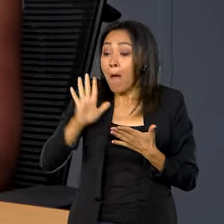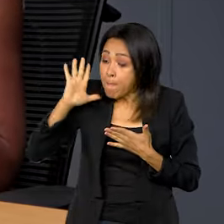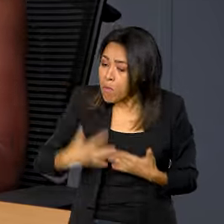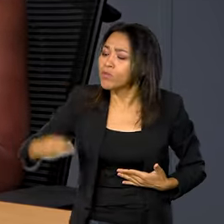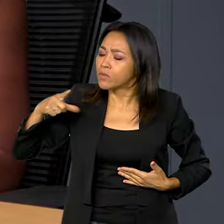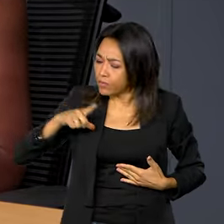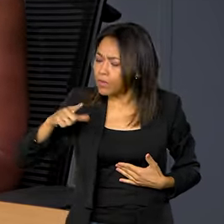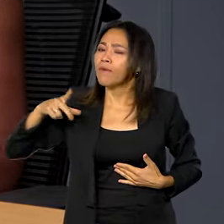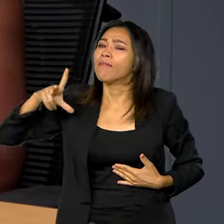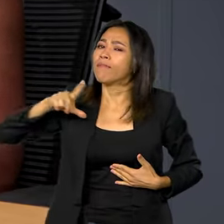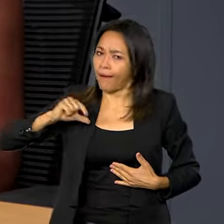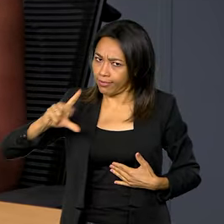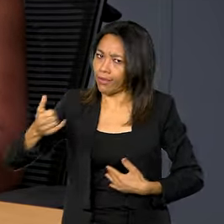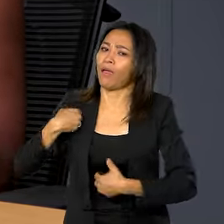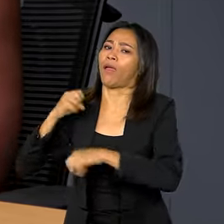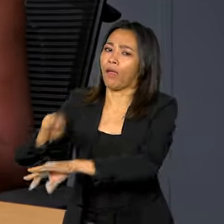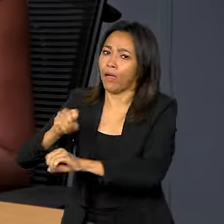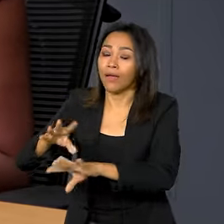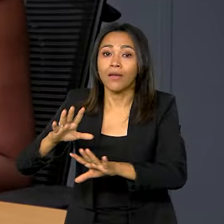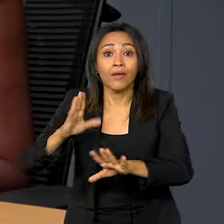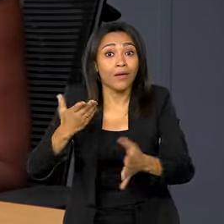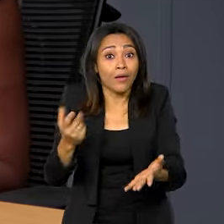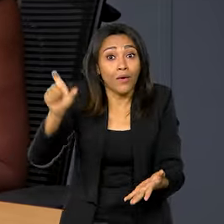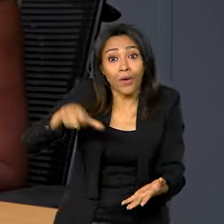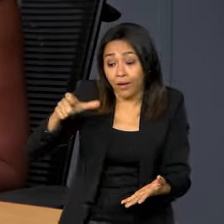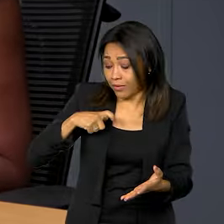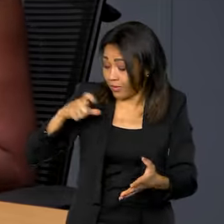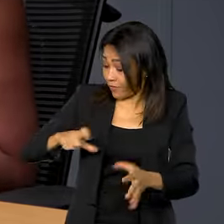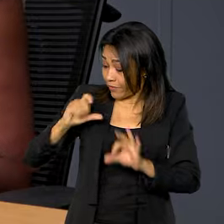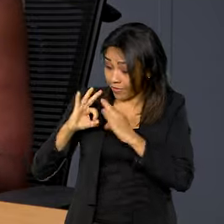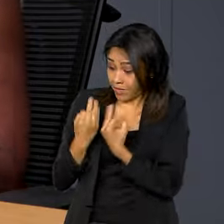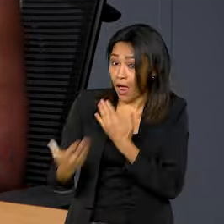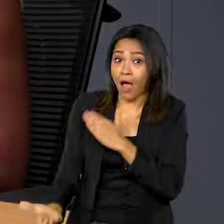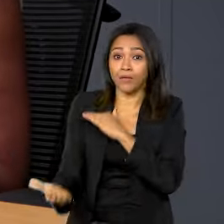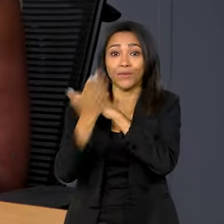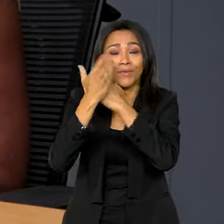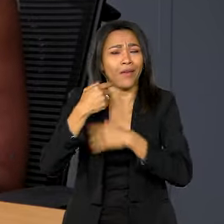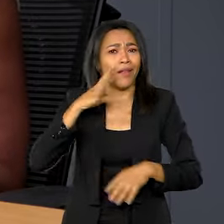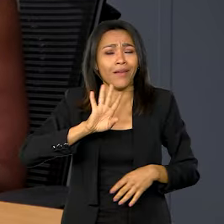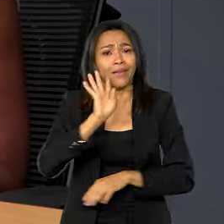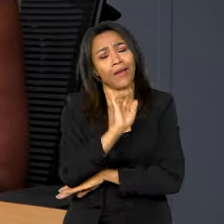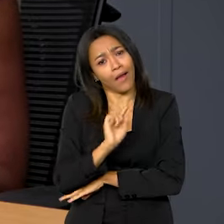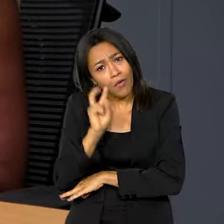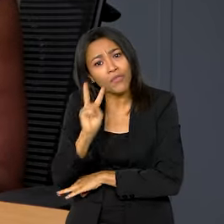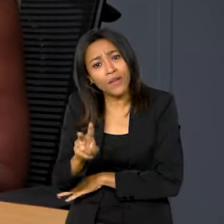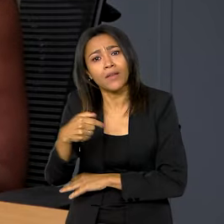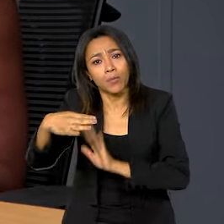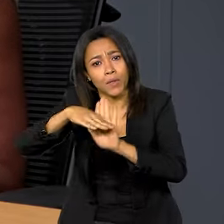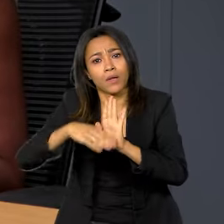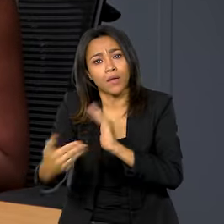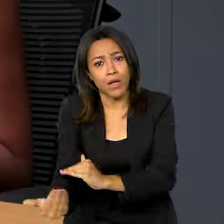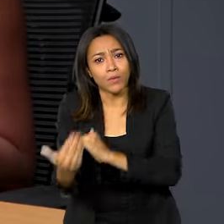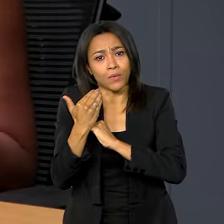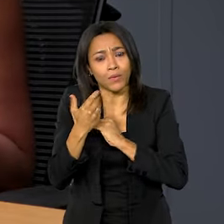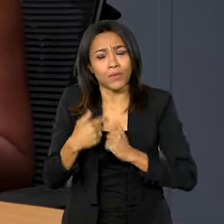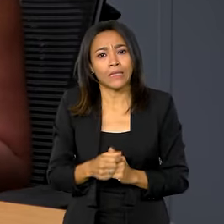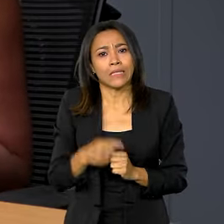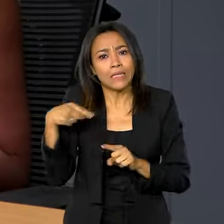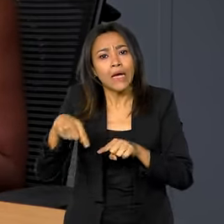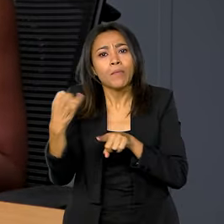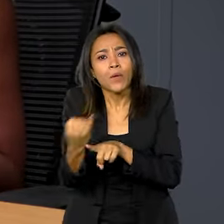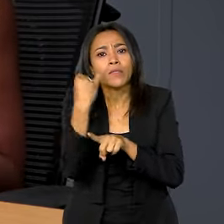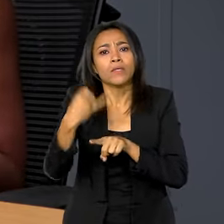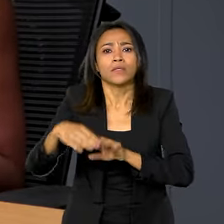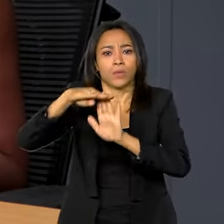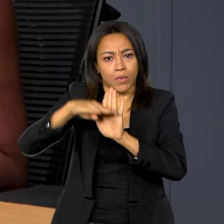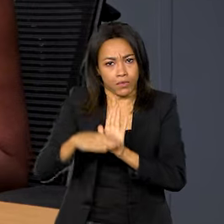ter e o bolsa família é uma porta significativa para isso então é muito bacana a gente olhar pro programa sabe e saber